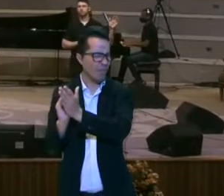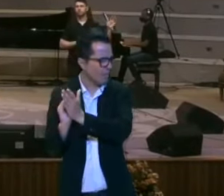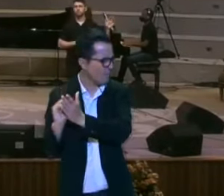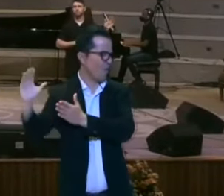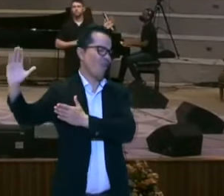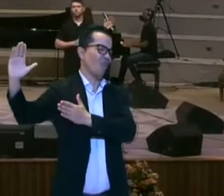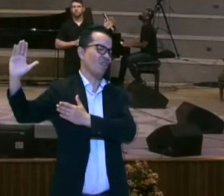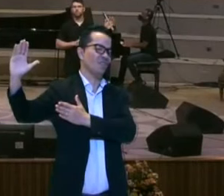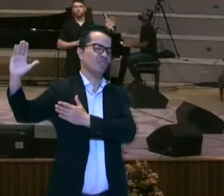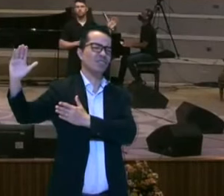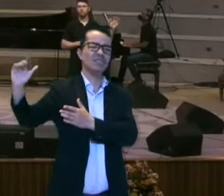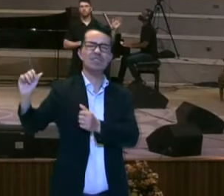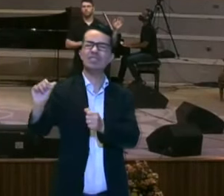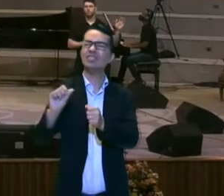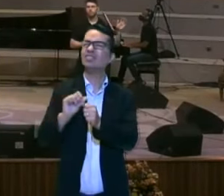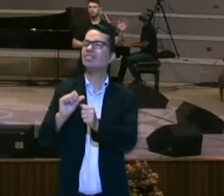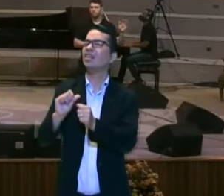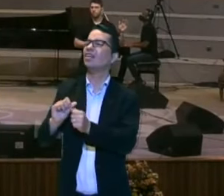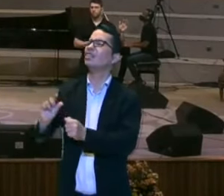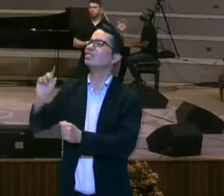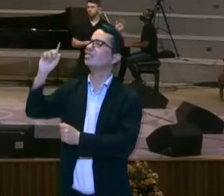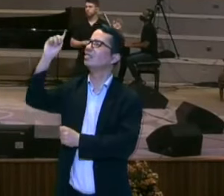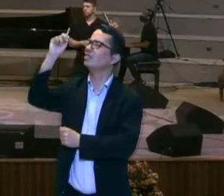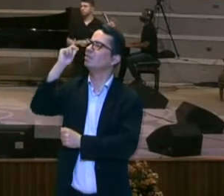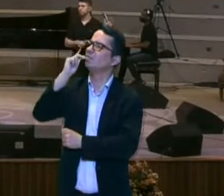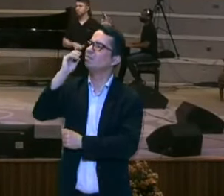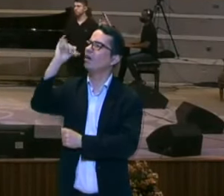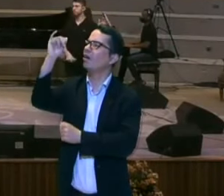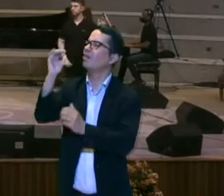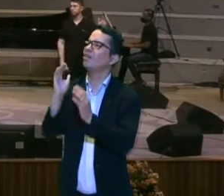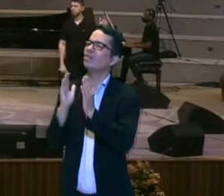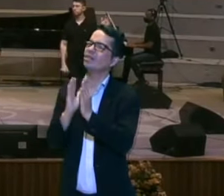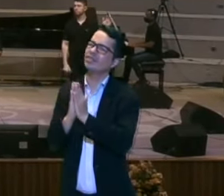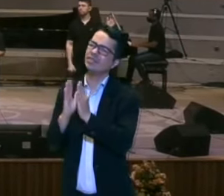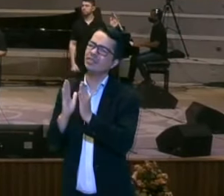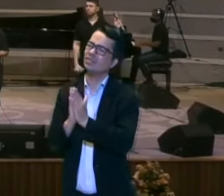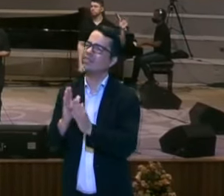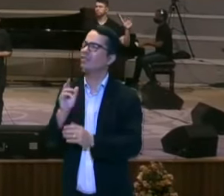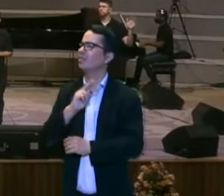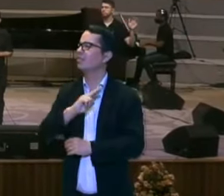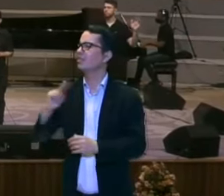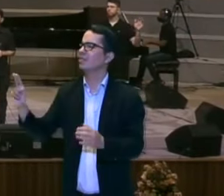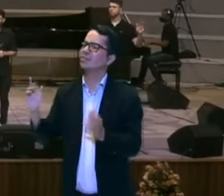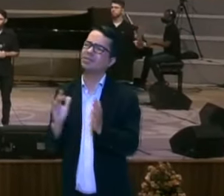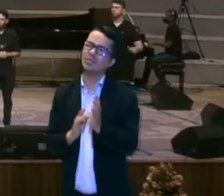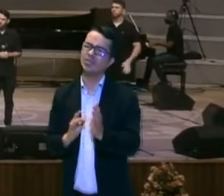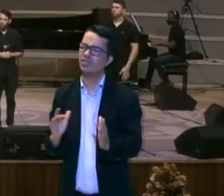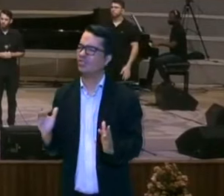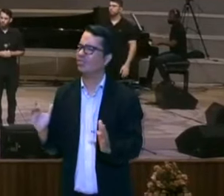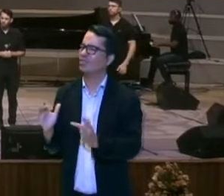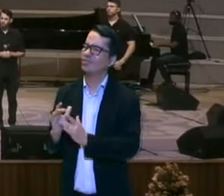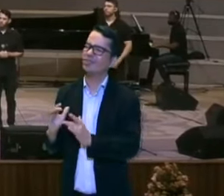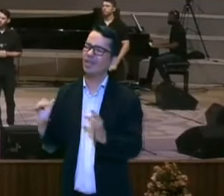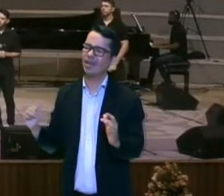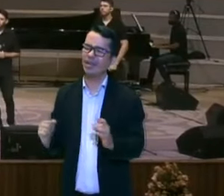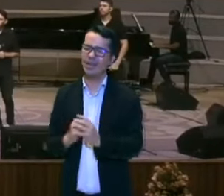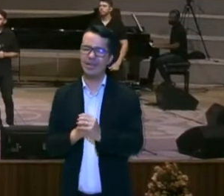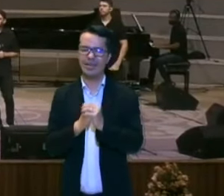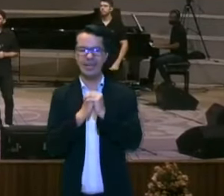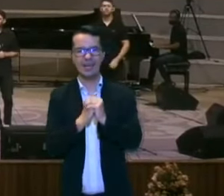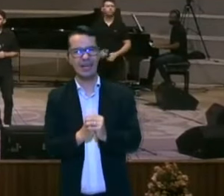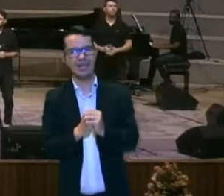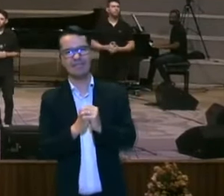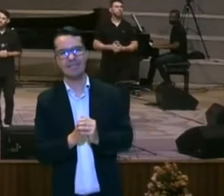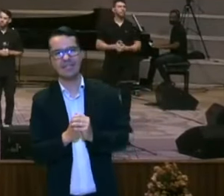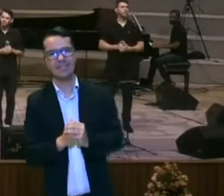Jesus. Faz assim, Pai, essa é a minha oração, em nome de Jesus. Amém, amém.